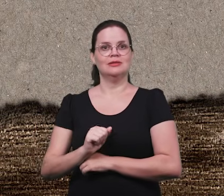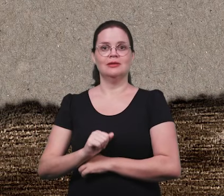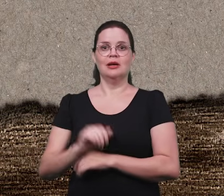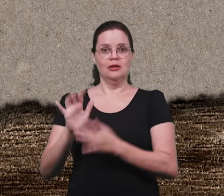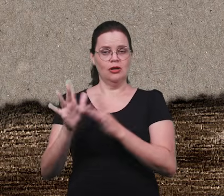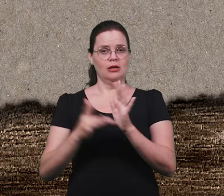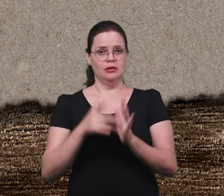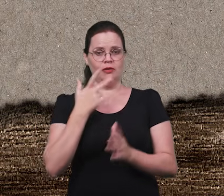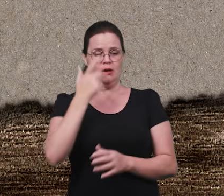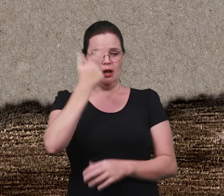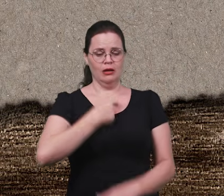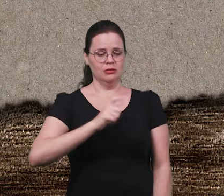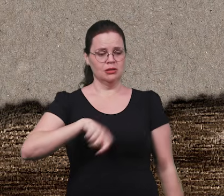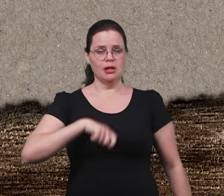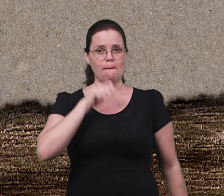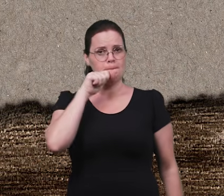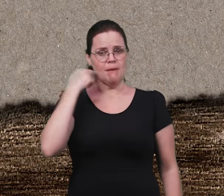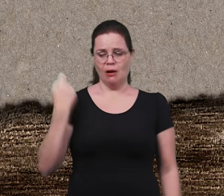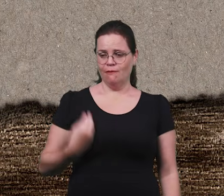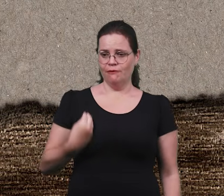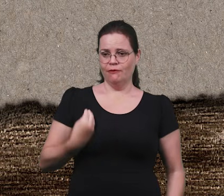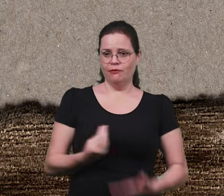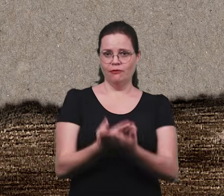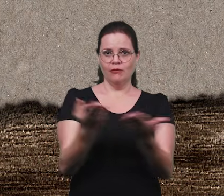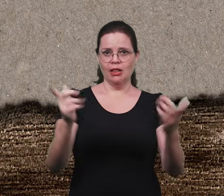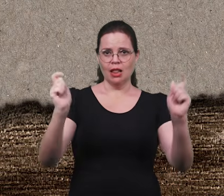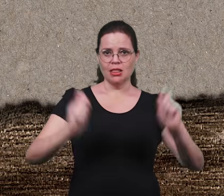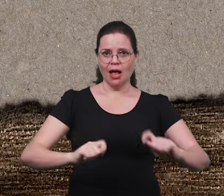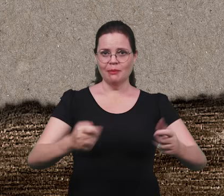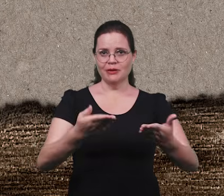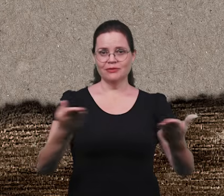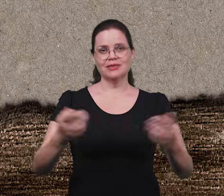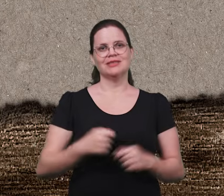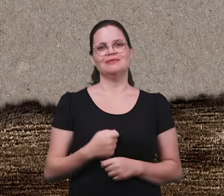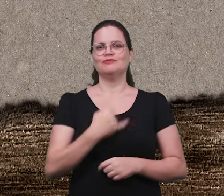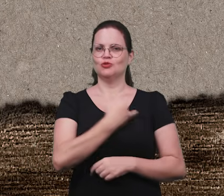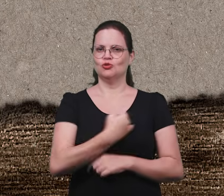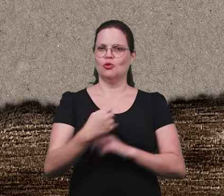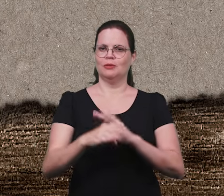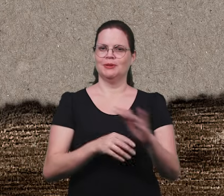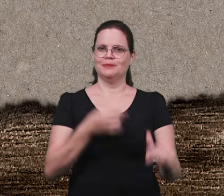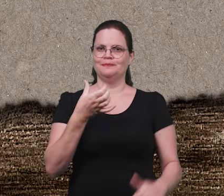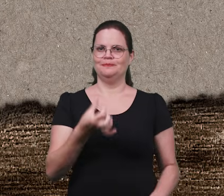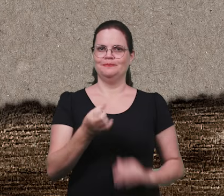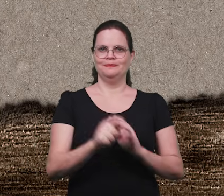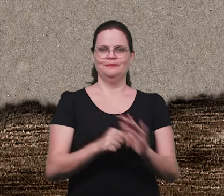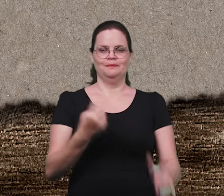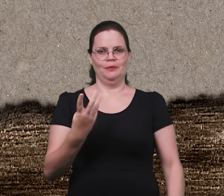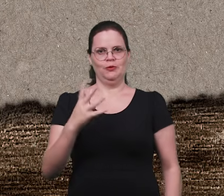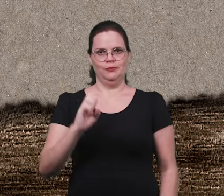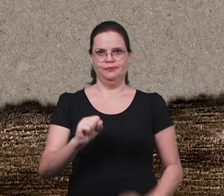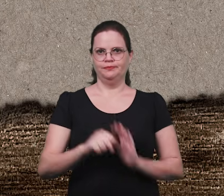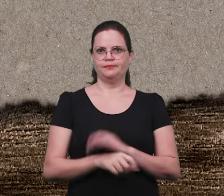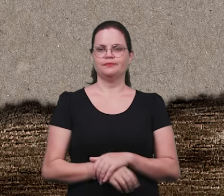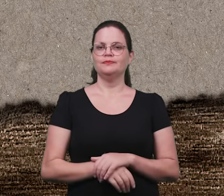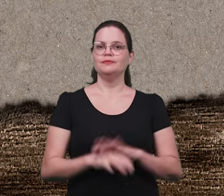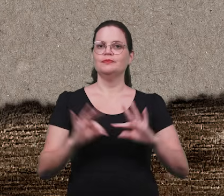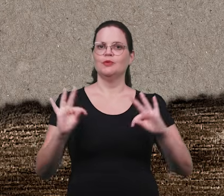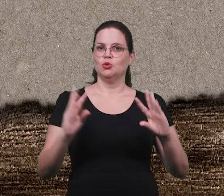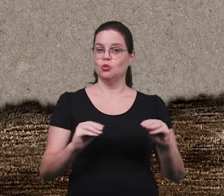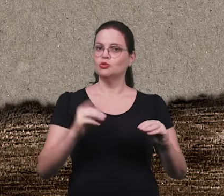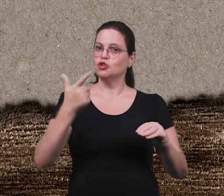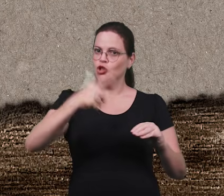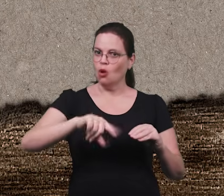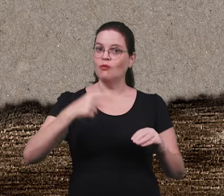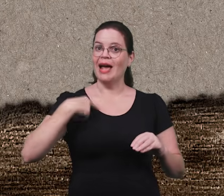o pão da vida. E Jesus disse essa expressão no Evangelho de João, no capítulo 6, verso 48,